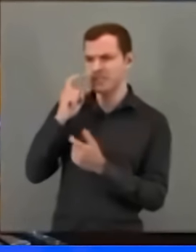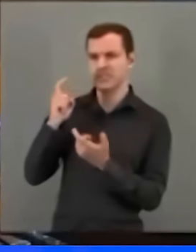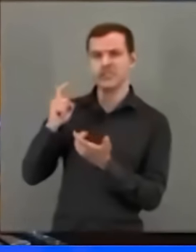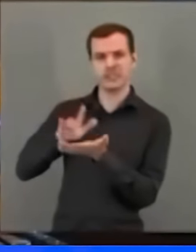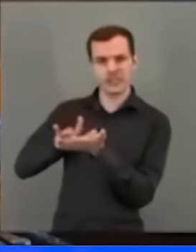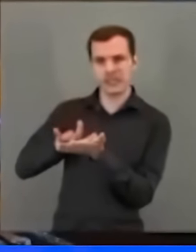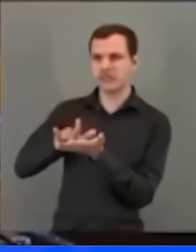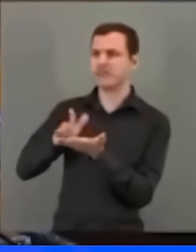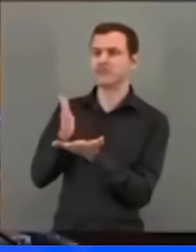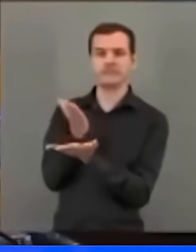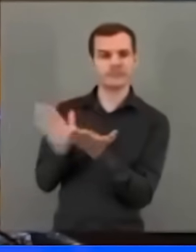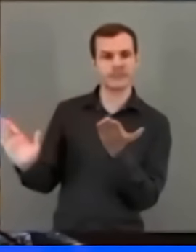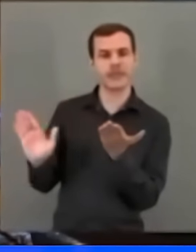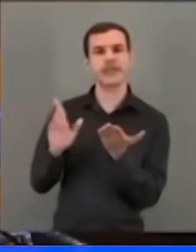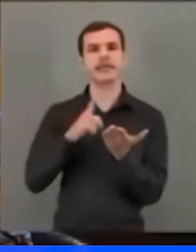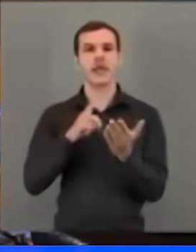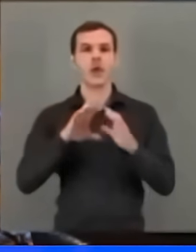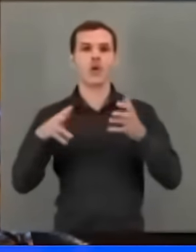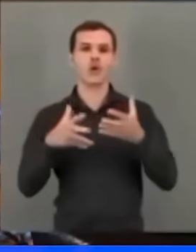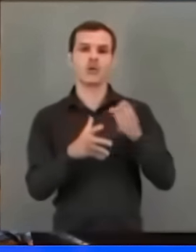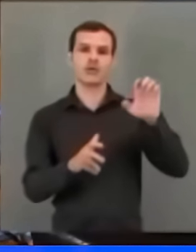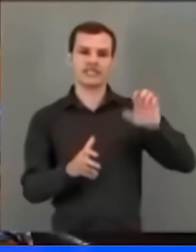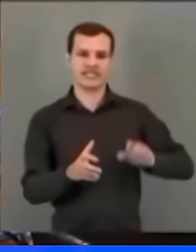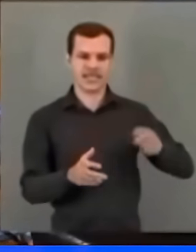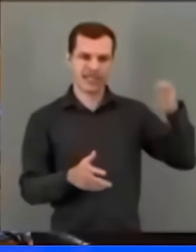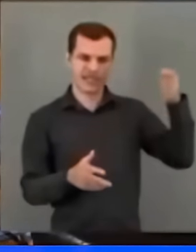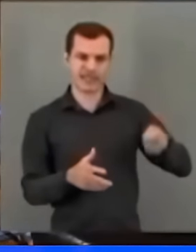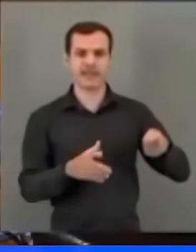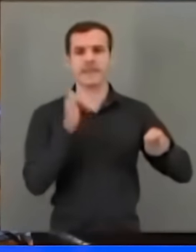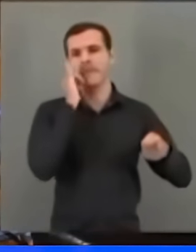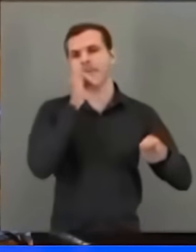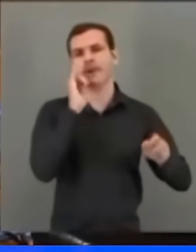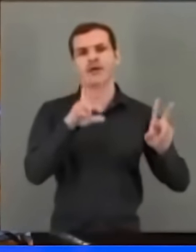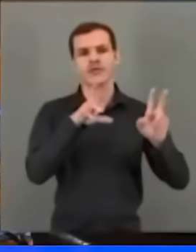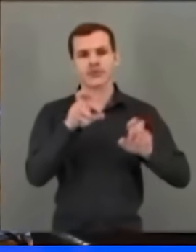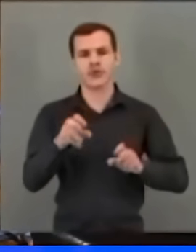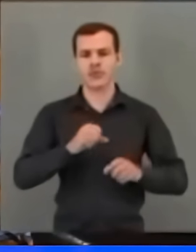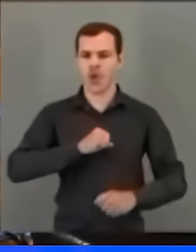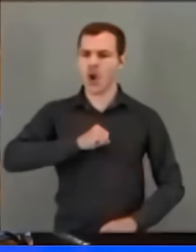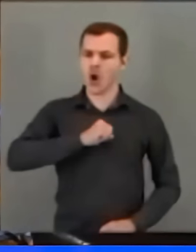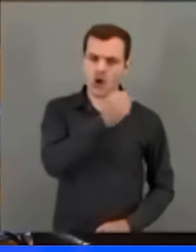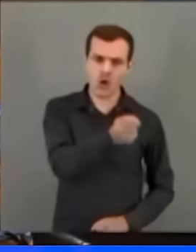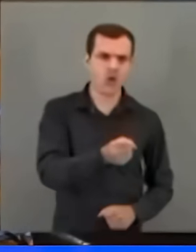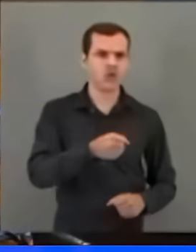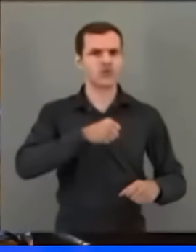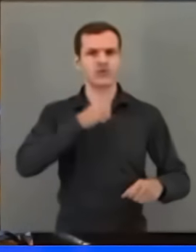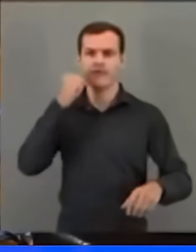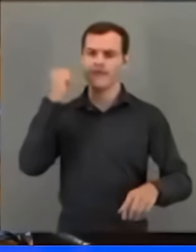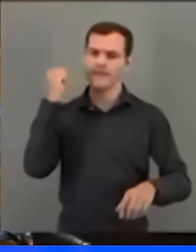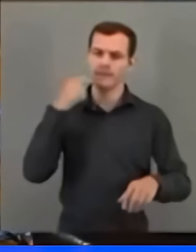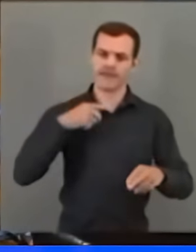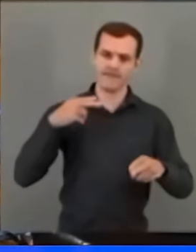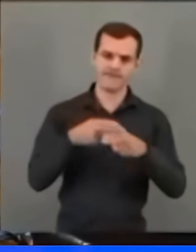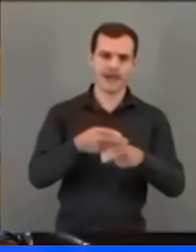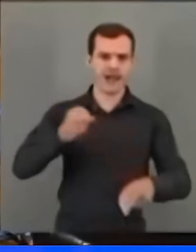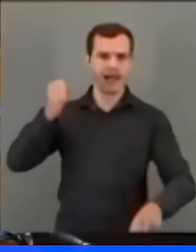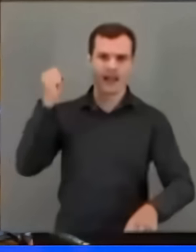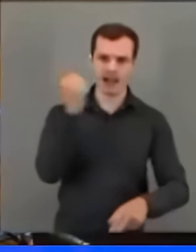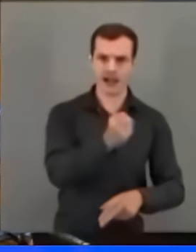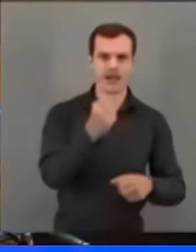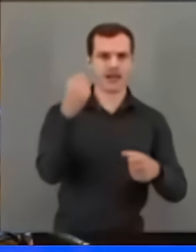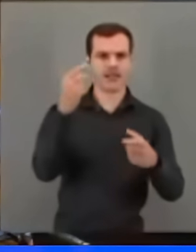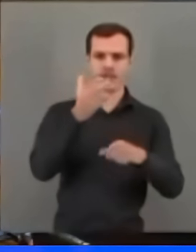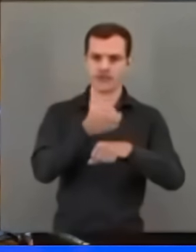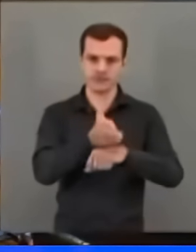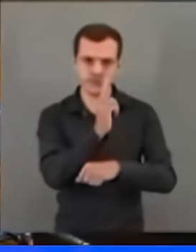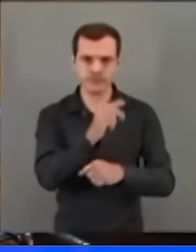autorizada a mentir, perseguir com discurso de ódio, com facadas, com tiros, e a direita censurada de falar, de espernear e de